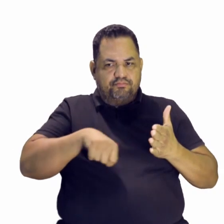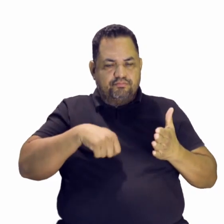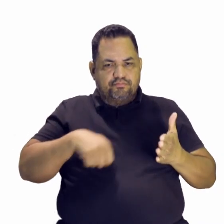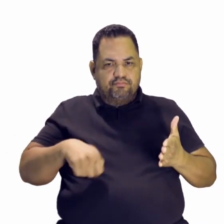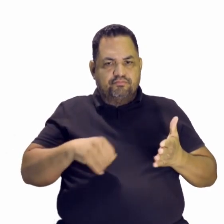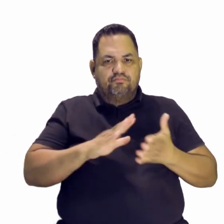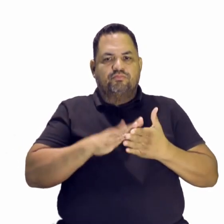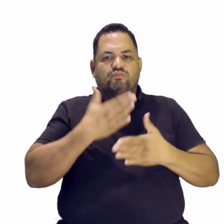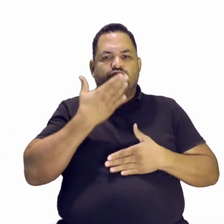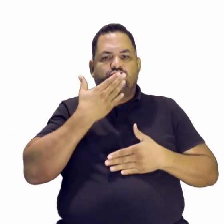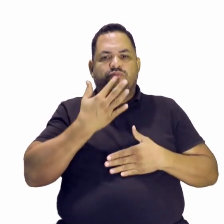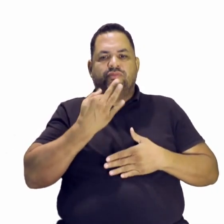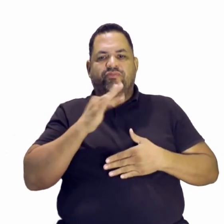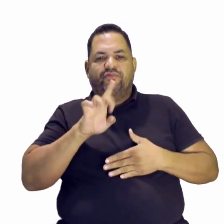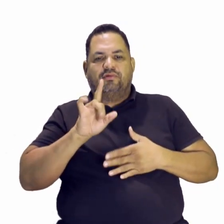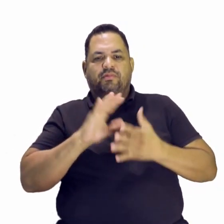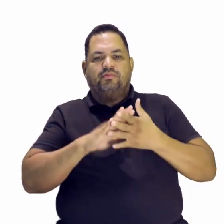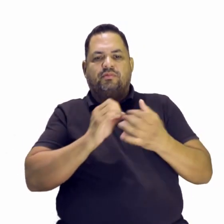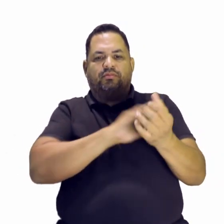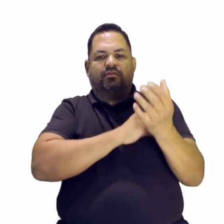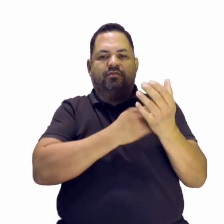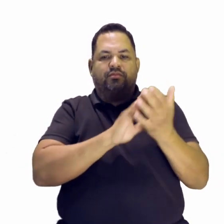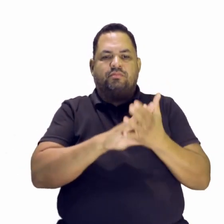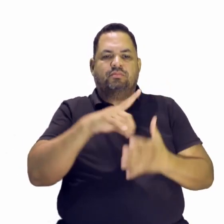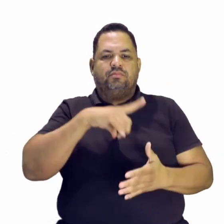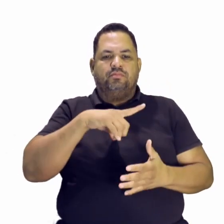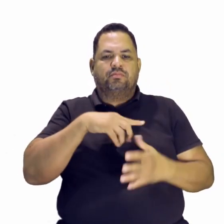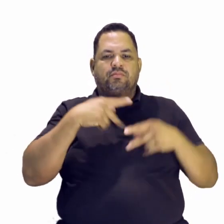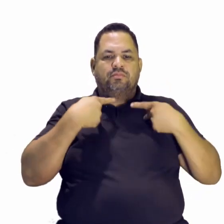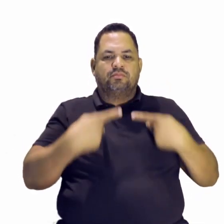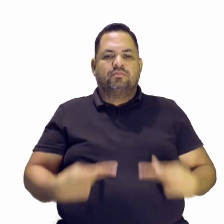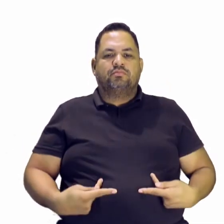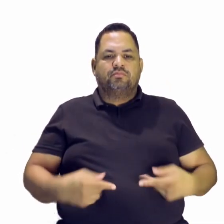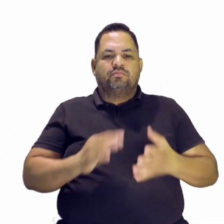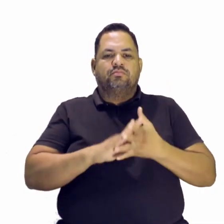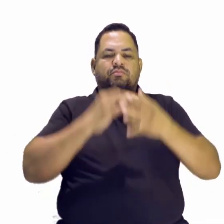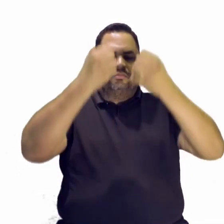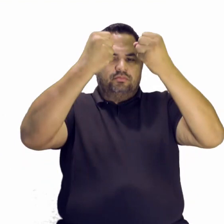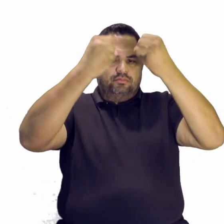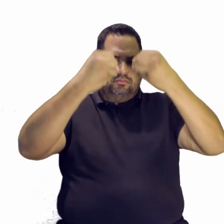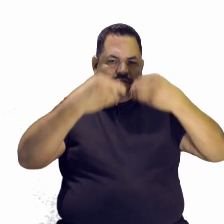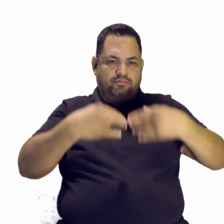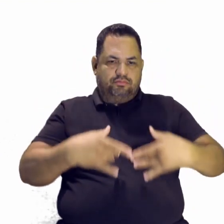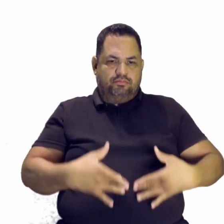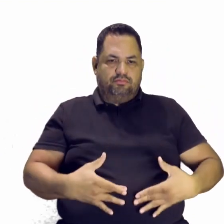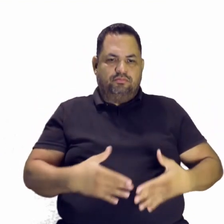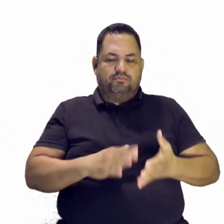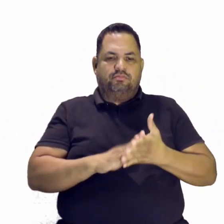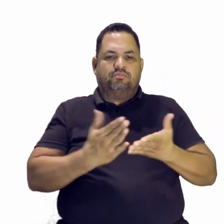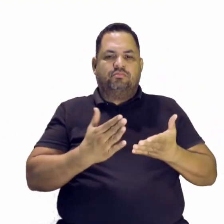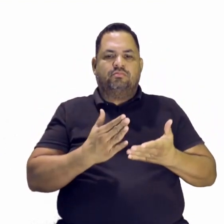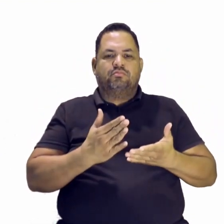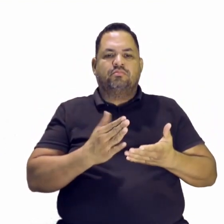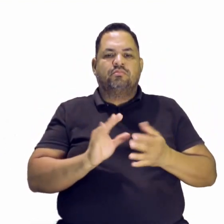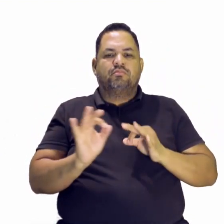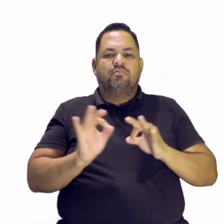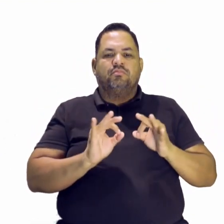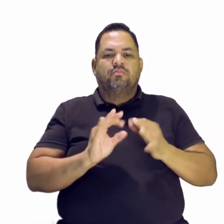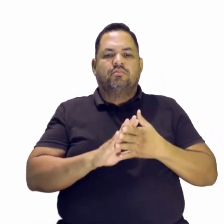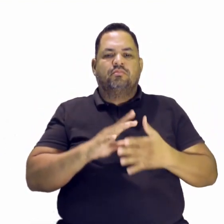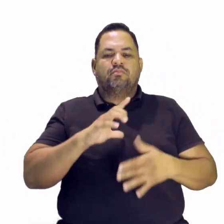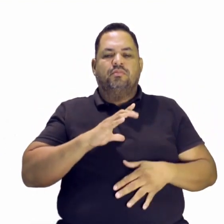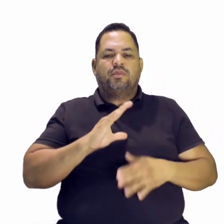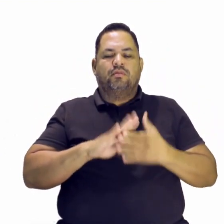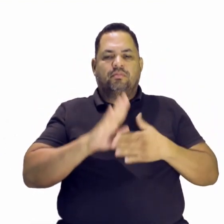os tipos de fibras musculares que são existentes no nosso corpo e vai exemplificar aí exercícios que ativam